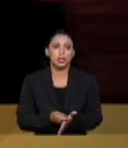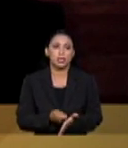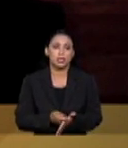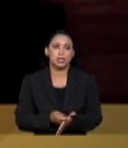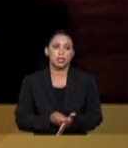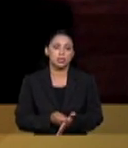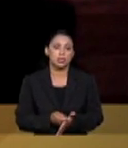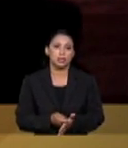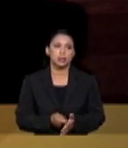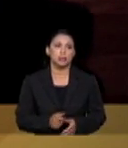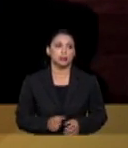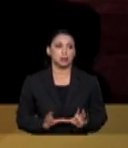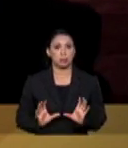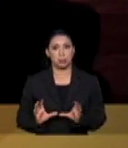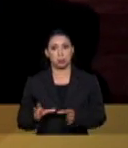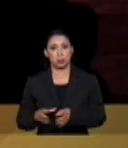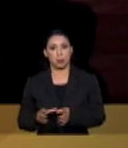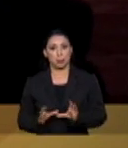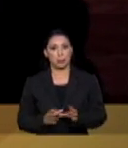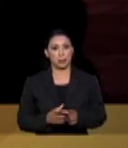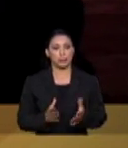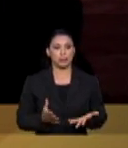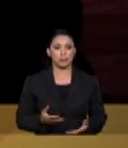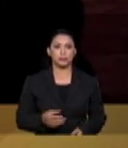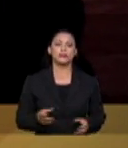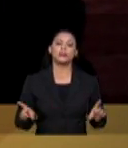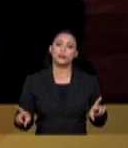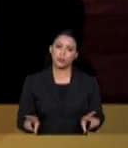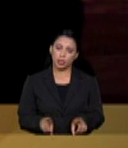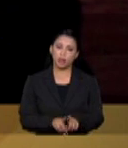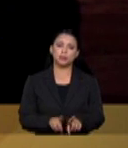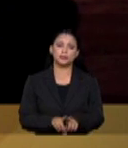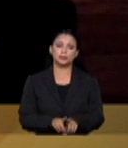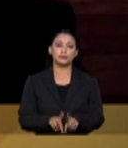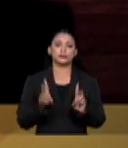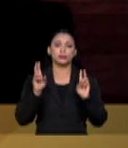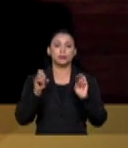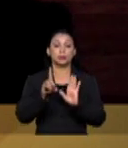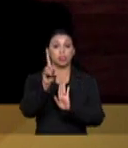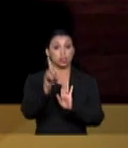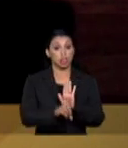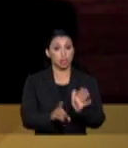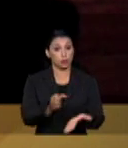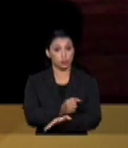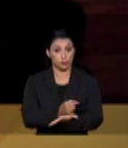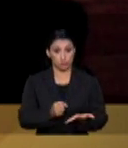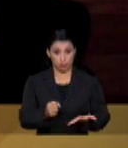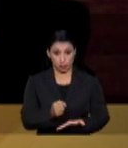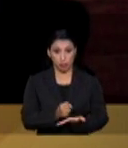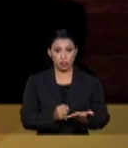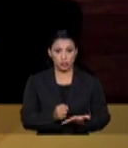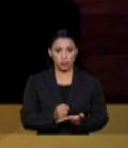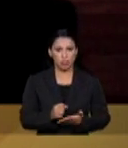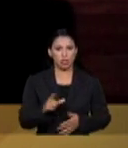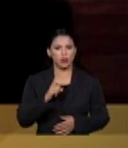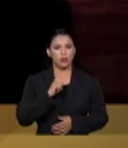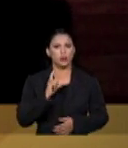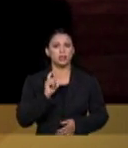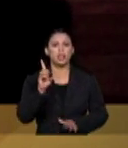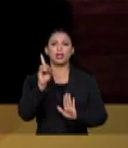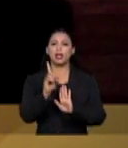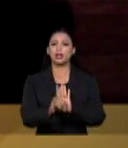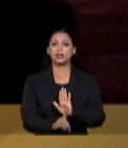conjuntural em terceiro lugar também por se tratar de direito fundamental aplicam-se